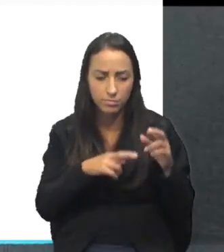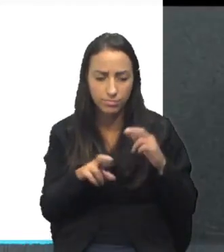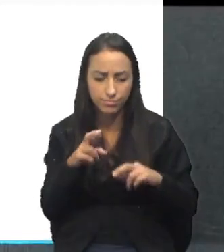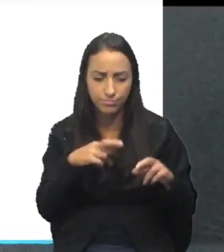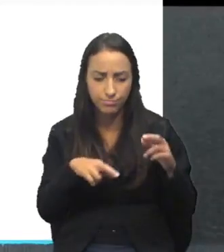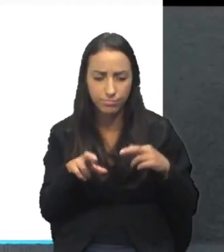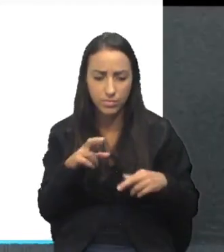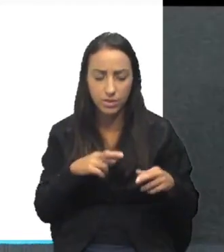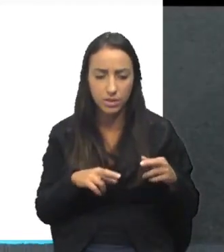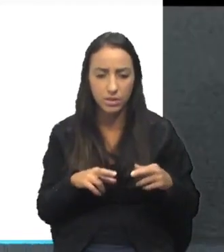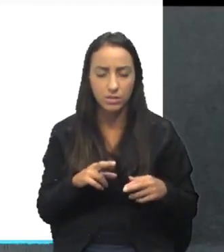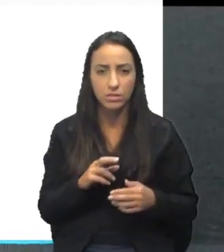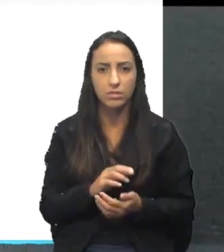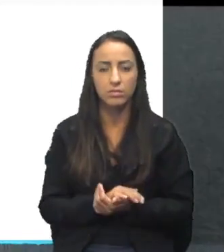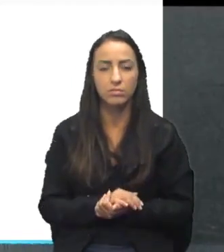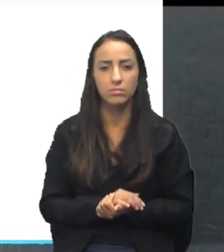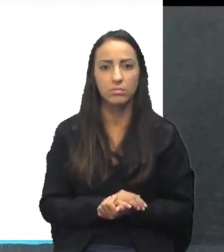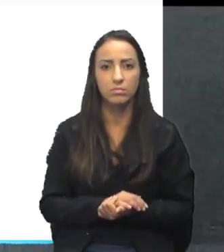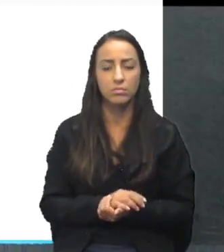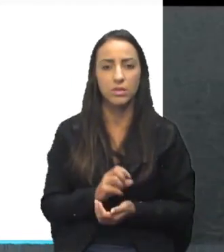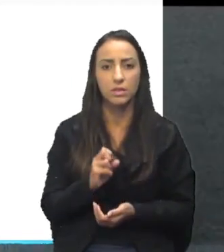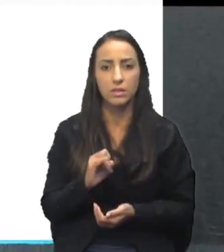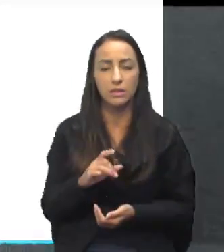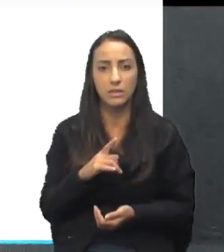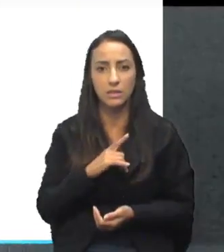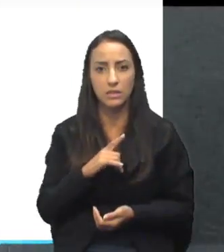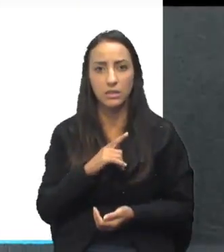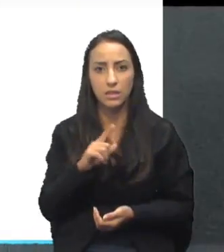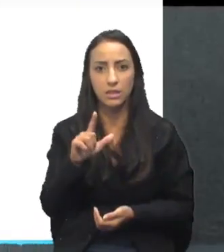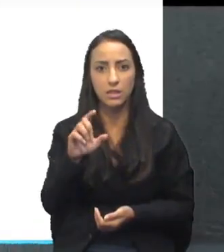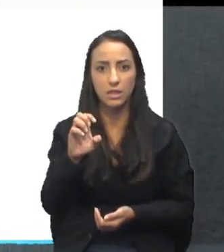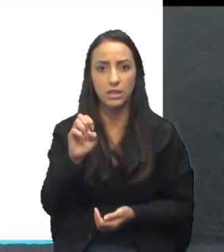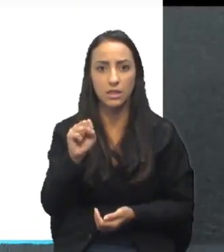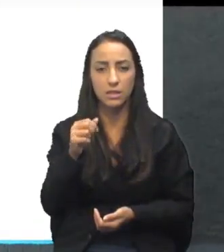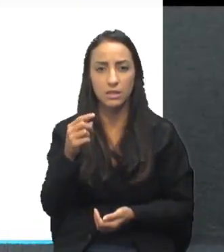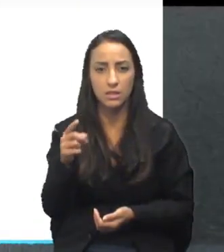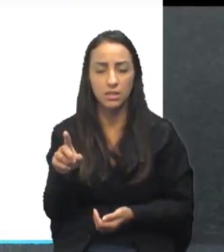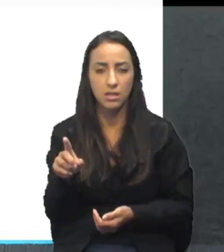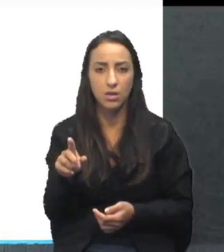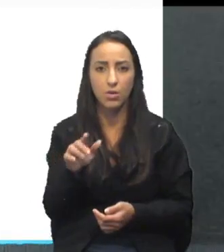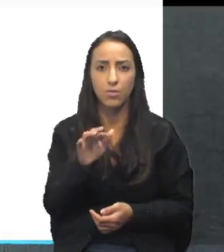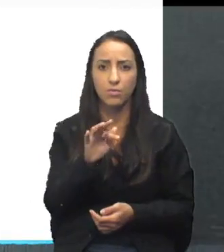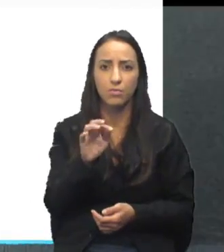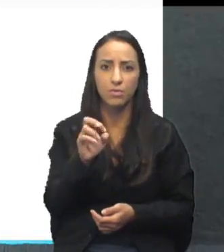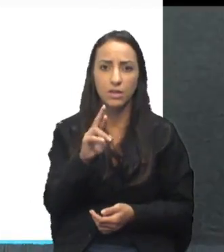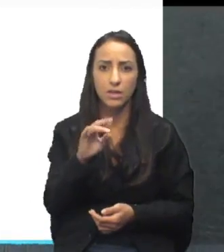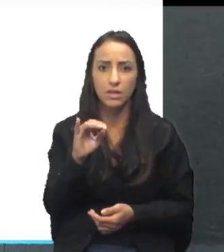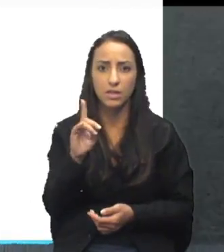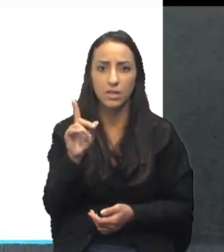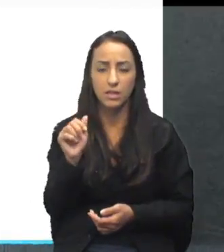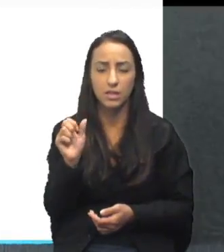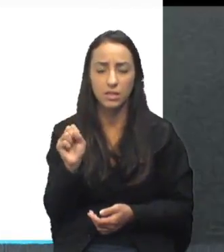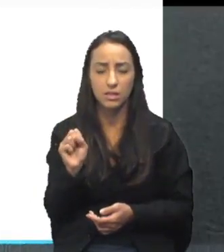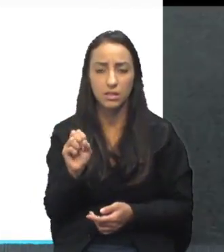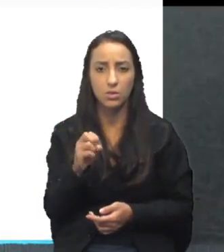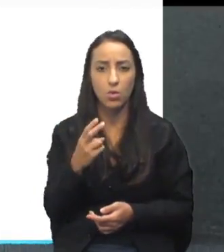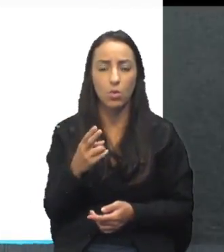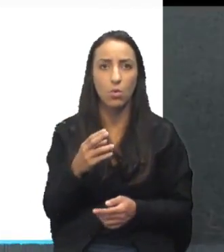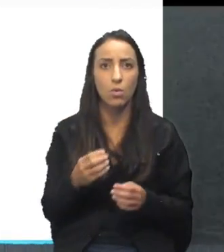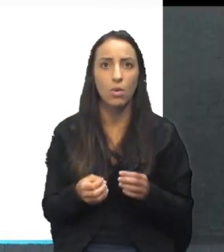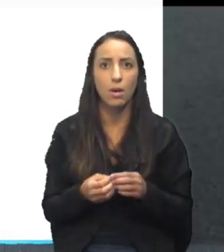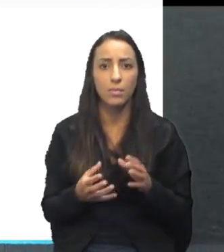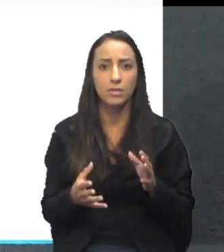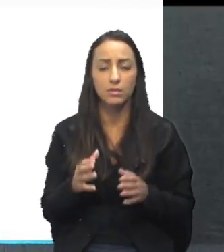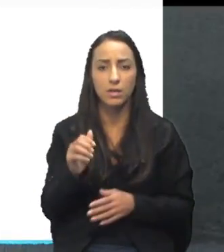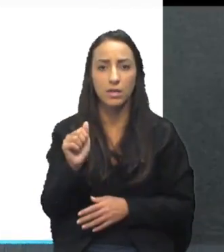avaliar presença de abrasões, ou seja, o desenvolvimento de feridas, aparecimento de